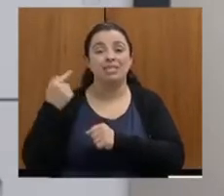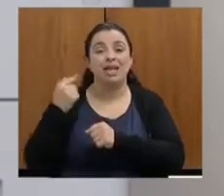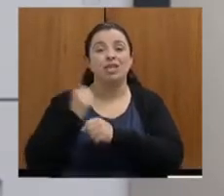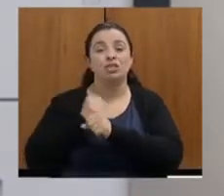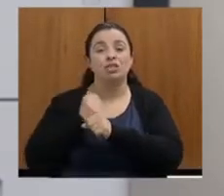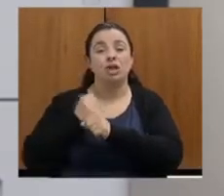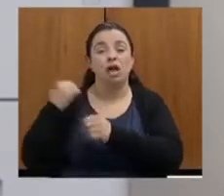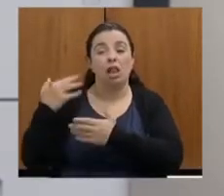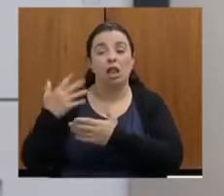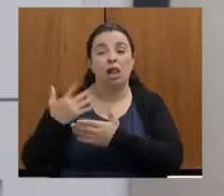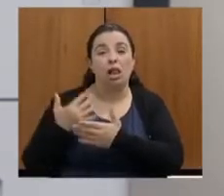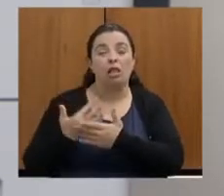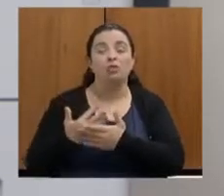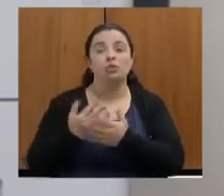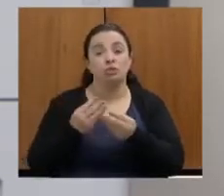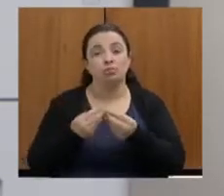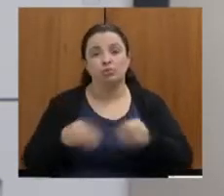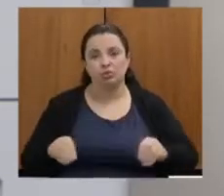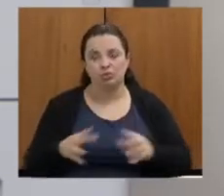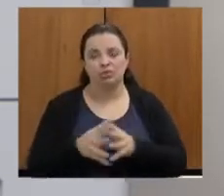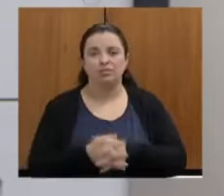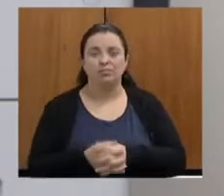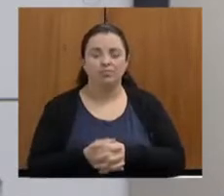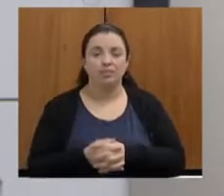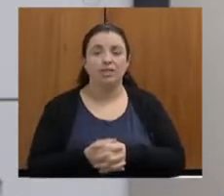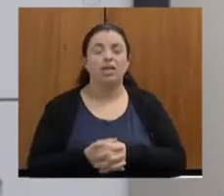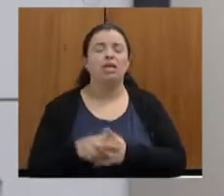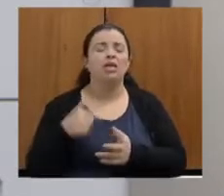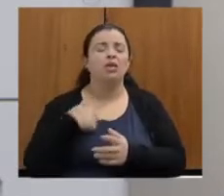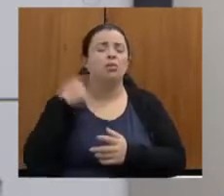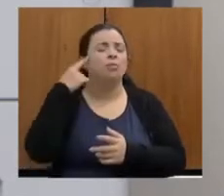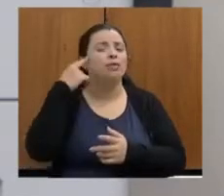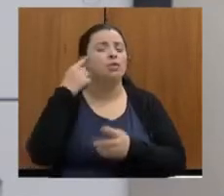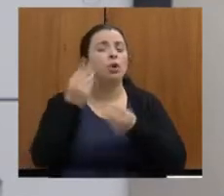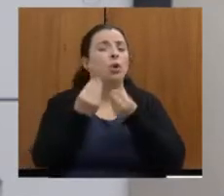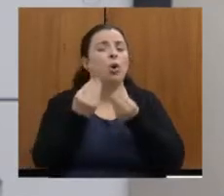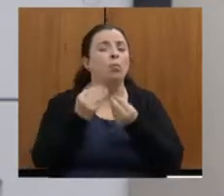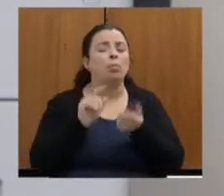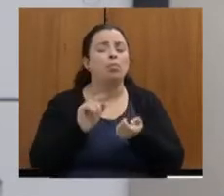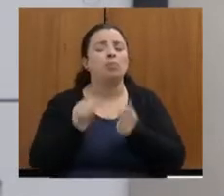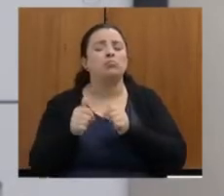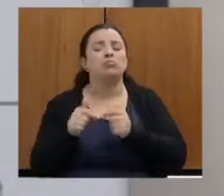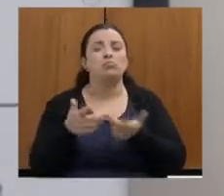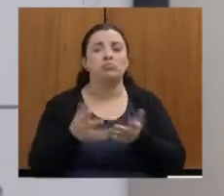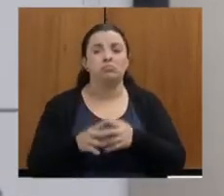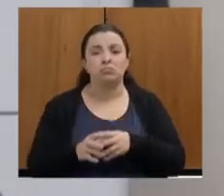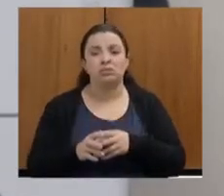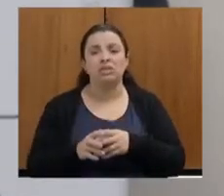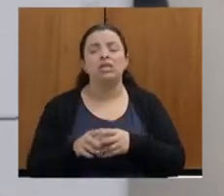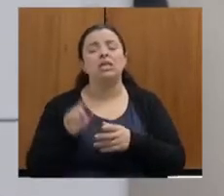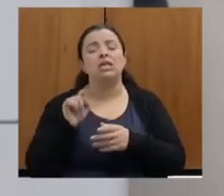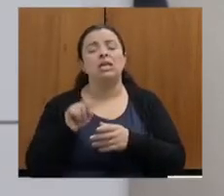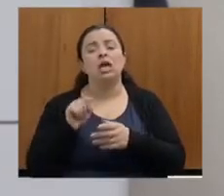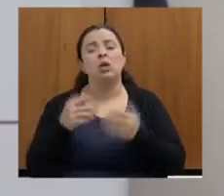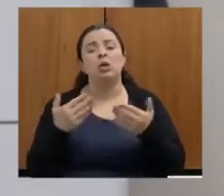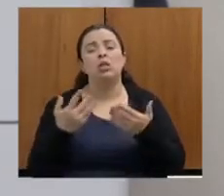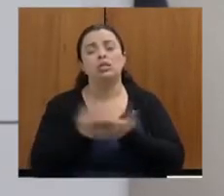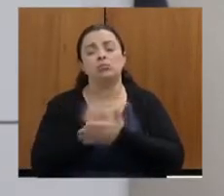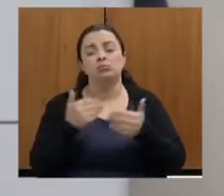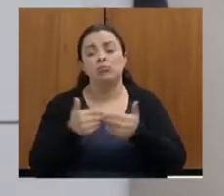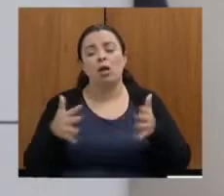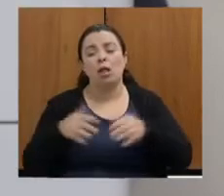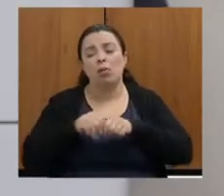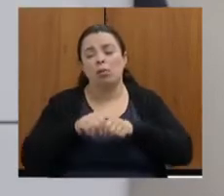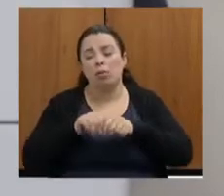falando e eu fiquei pensando muito em como fazer isso né E desde 2000 desde o rompimento da barragem eu